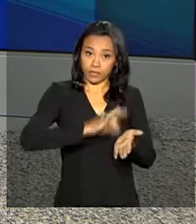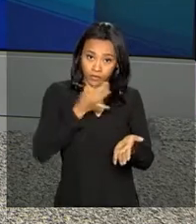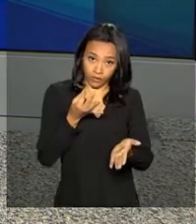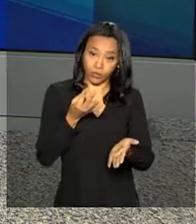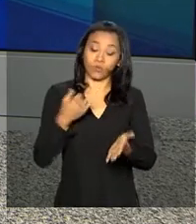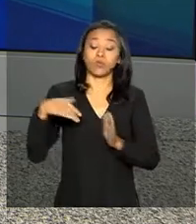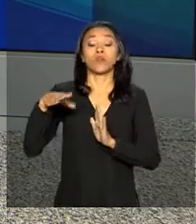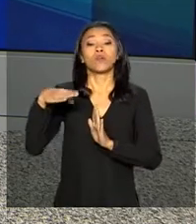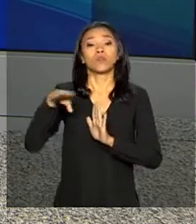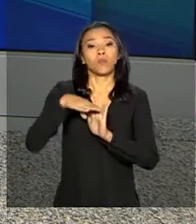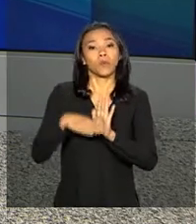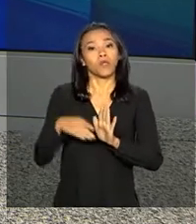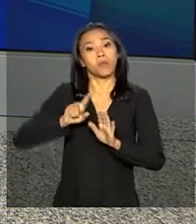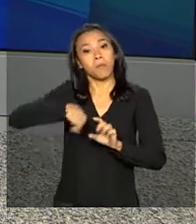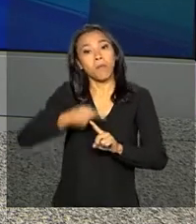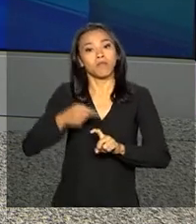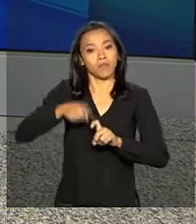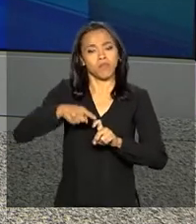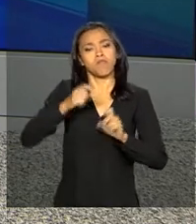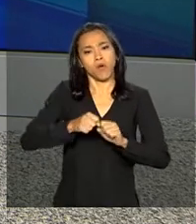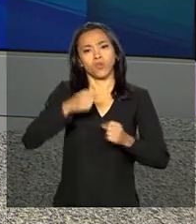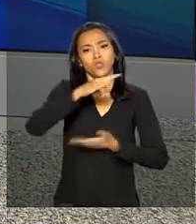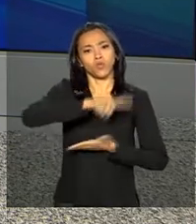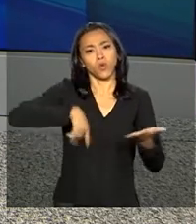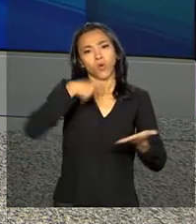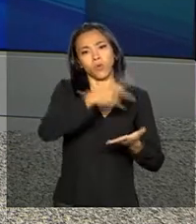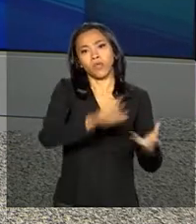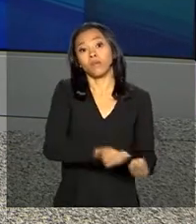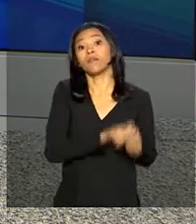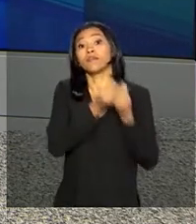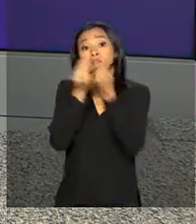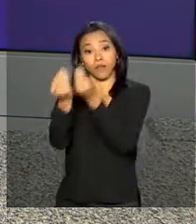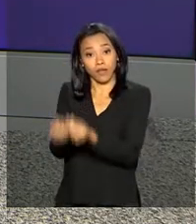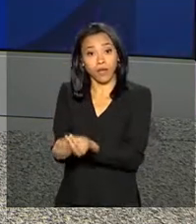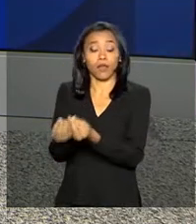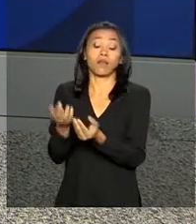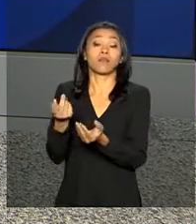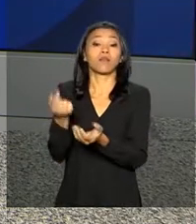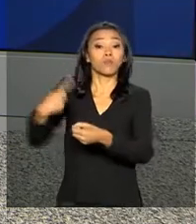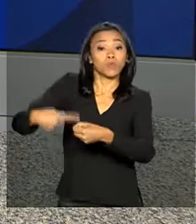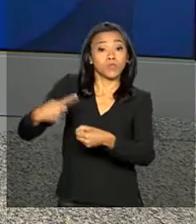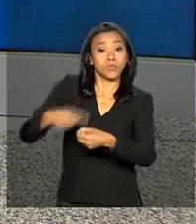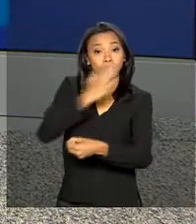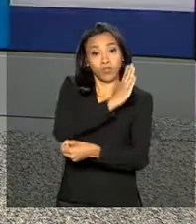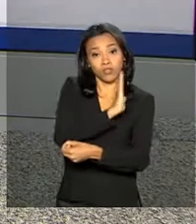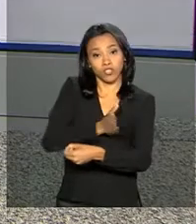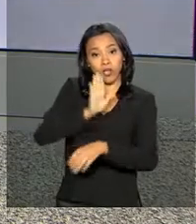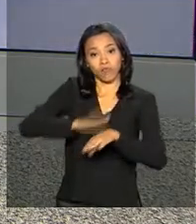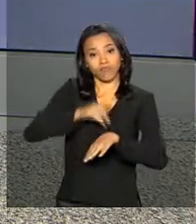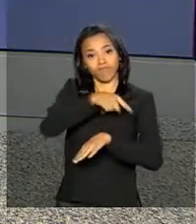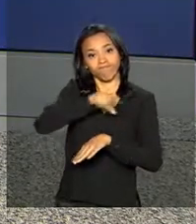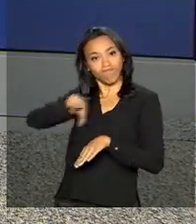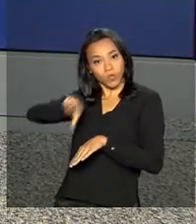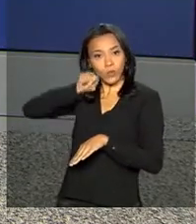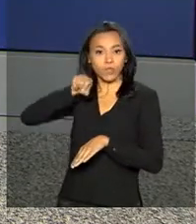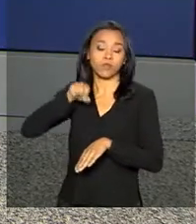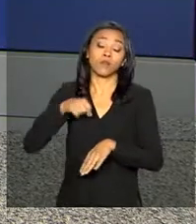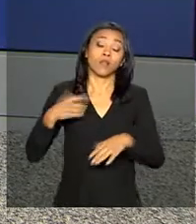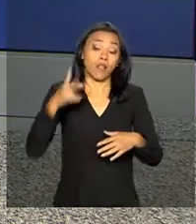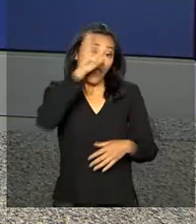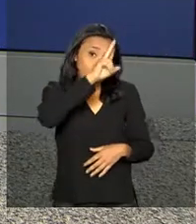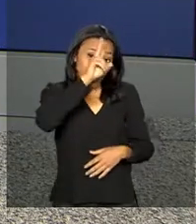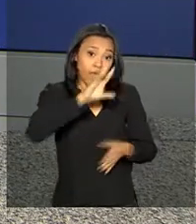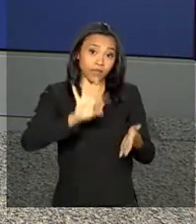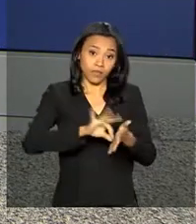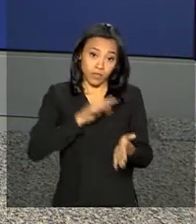médicos podem entregar a documentação no município escolhido e iniciar as atividades vale lembrar que as inscrições agora vão